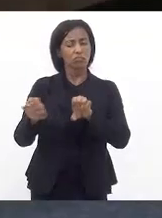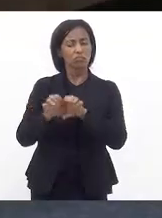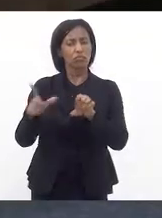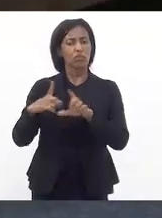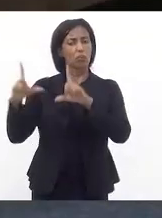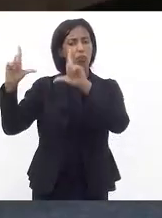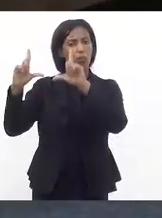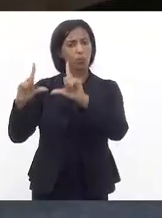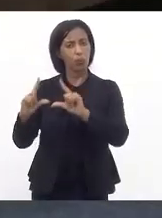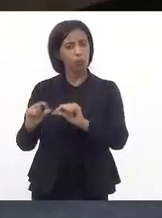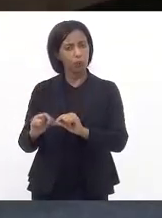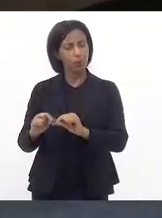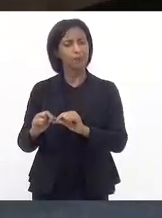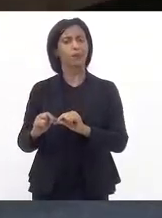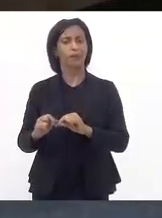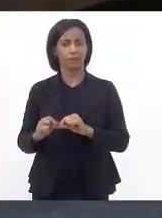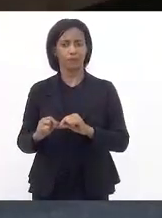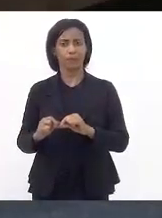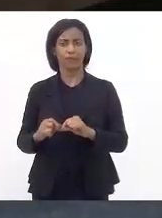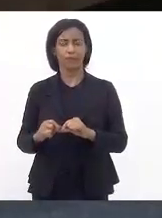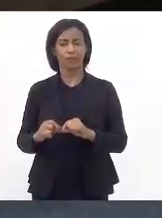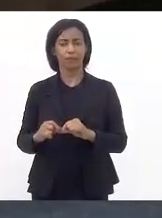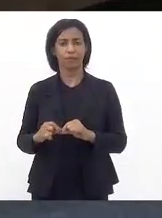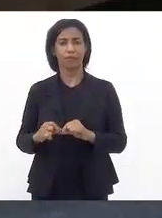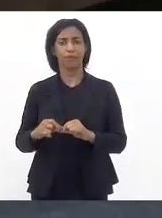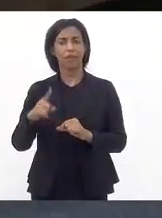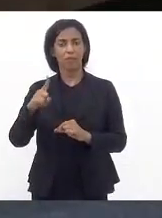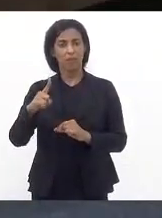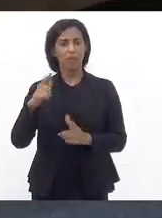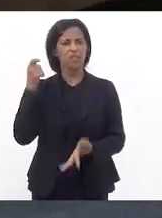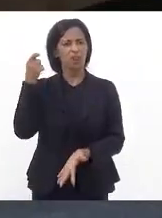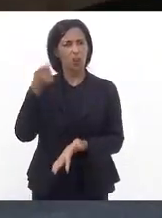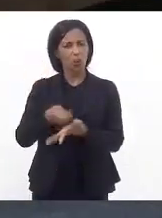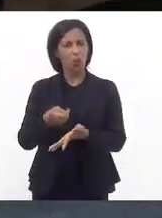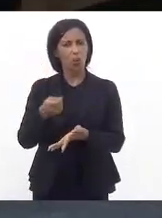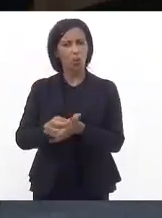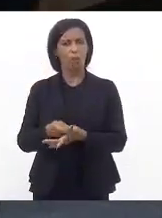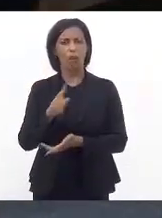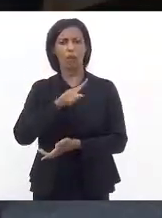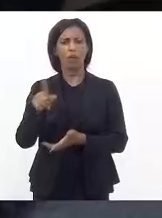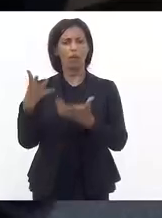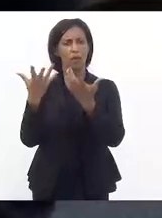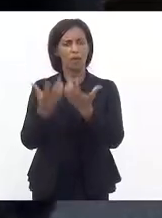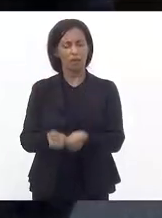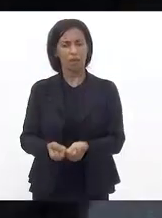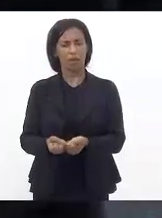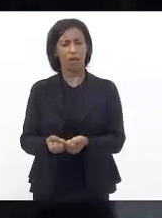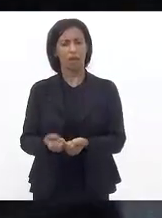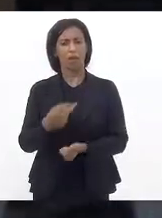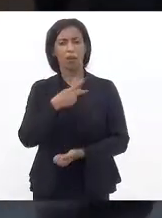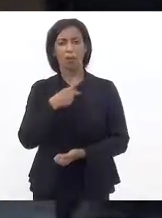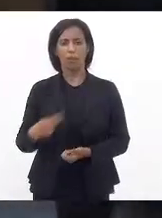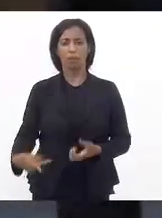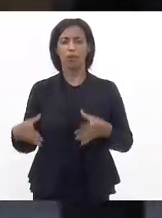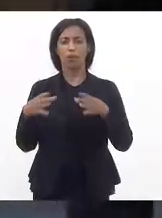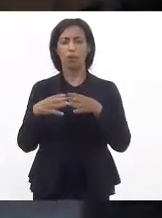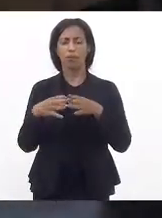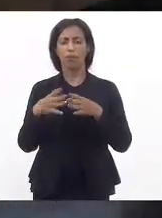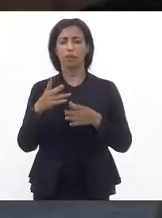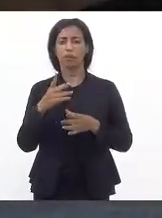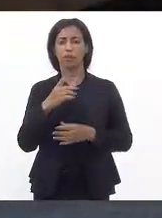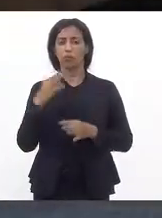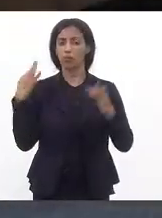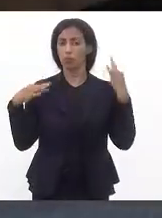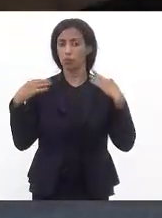houve uma redução drásticas e é você ainda cobra isso aí na admissível Então como presidente da Comissão de